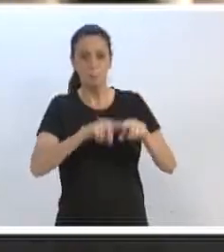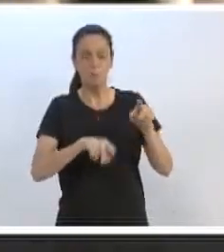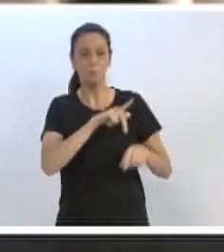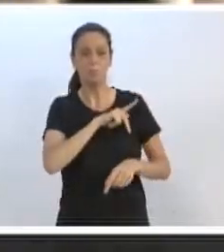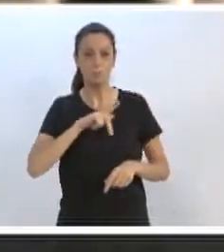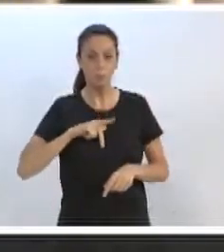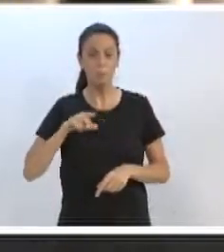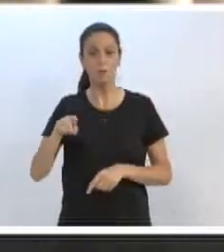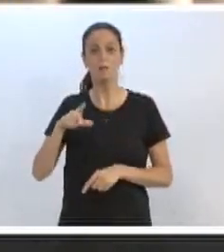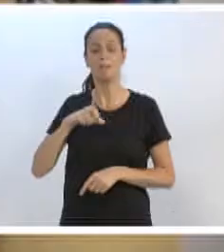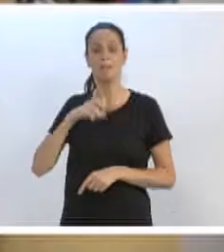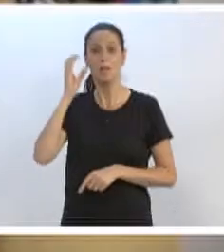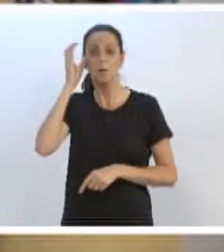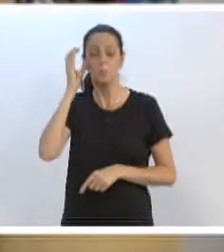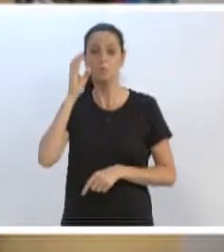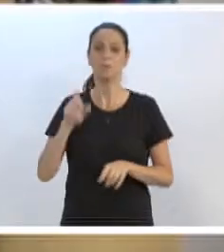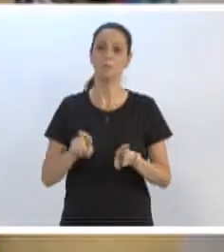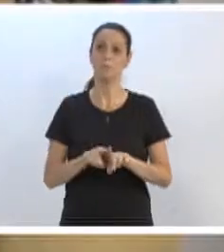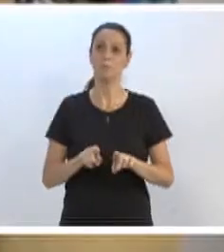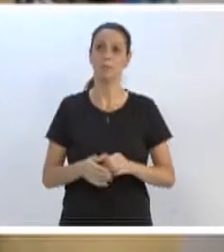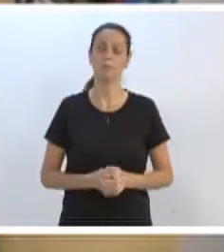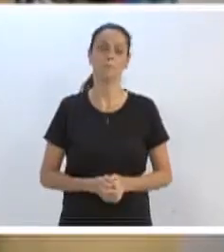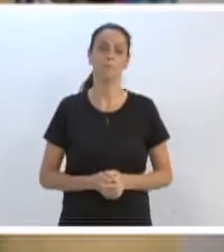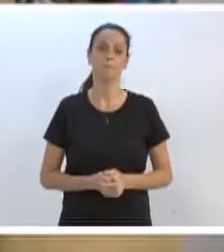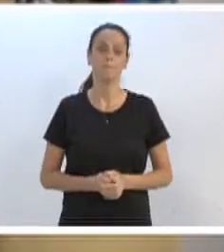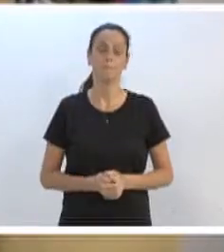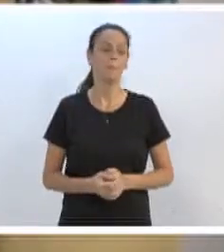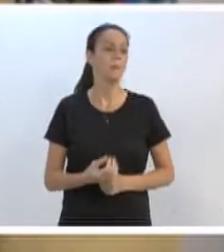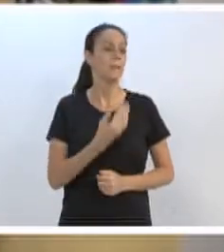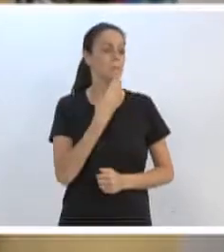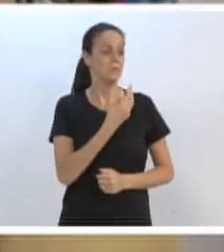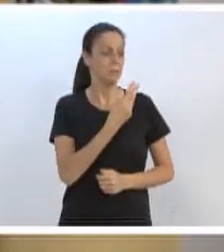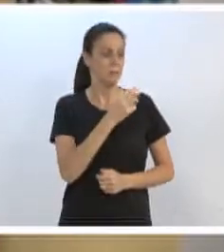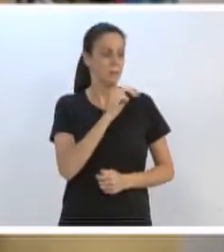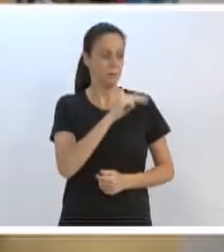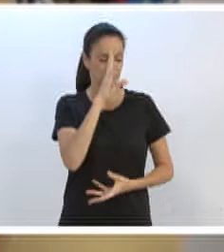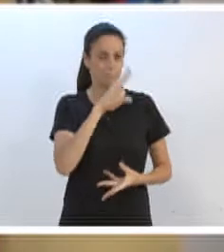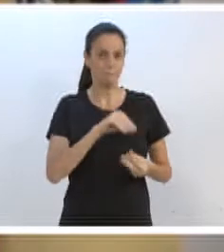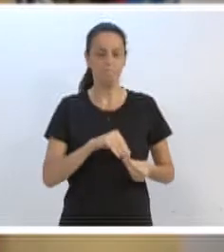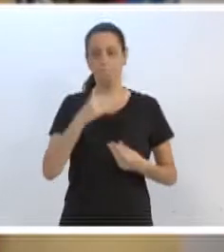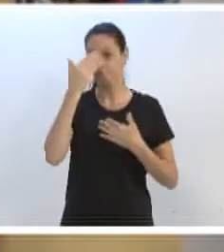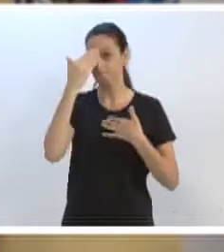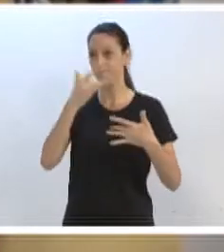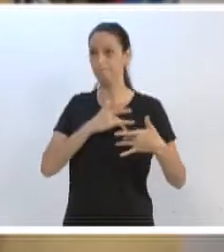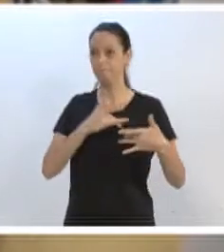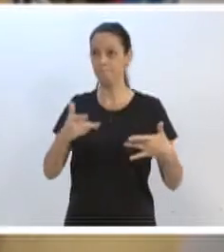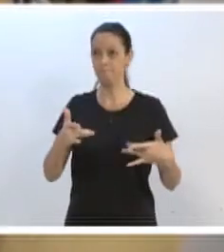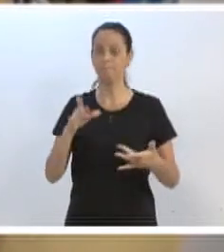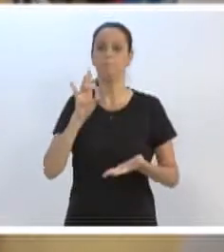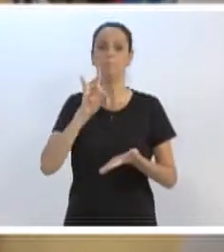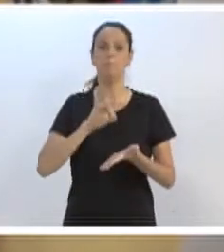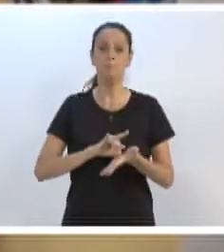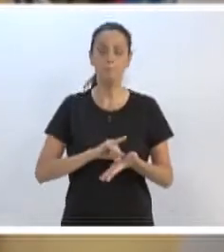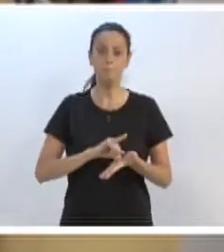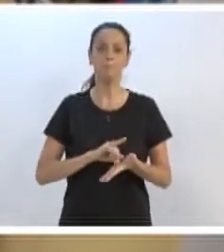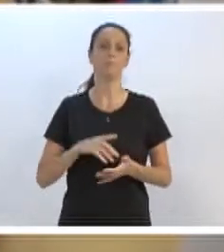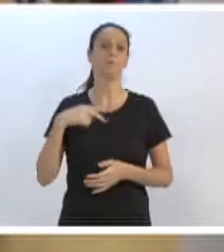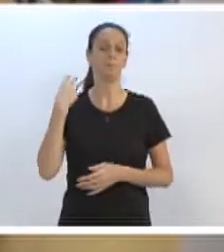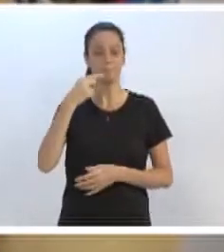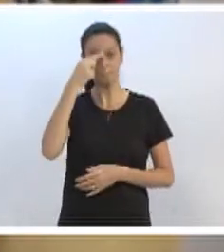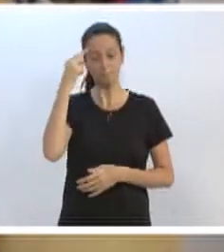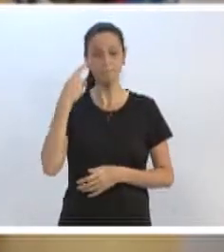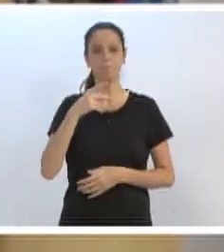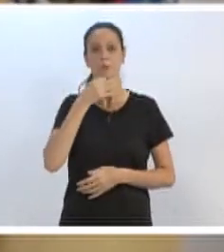Obrigado. Presidente, peço mais 2 minutos para o encerramento da minha fala. Mais 2 minutos, Vossa Excelência. Obrigado pela generosidade. Vereador Ito, anexo aqui as suas palavras,